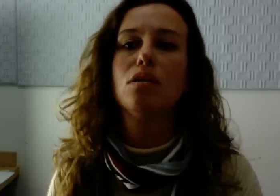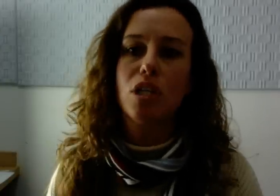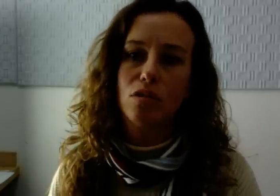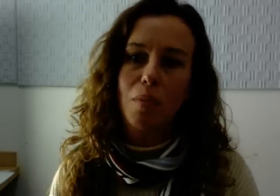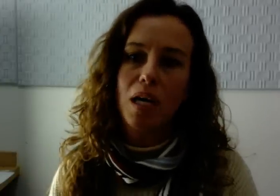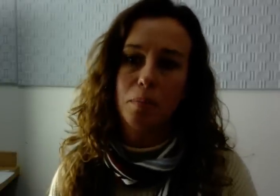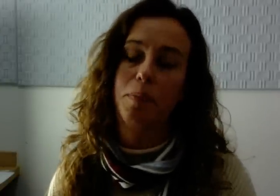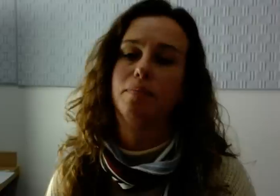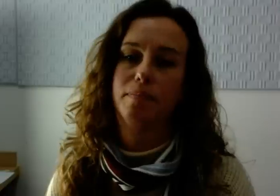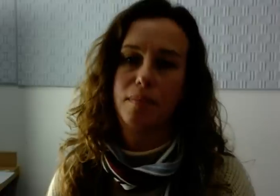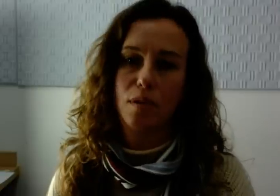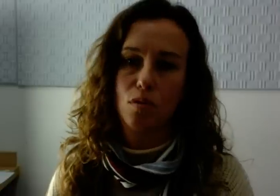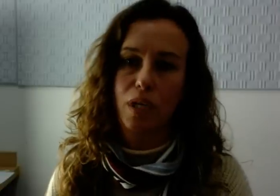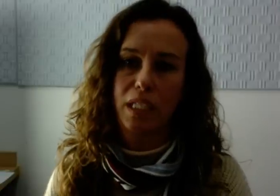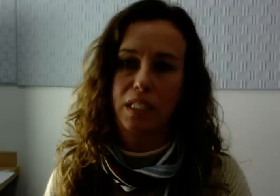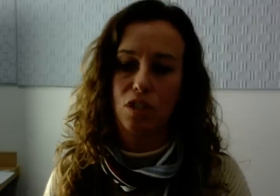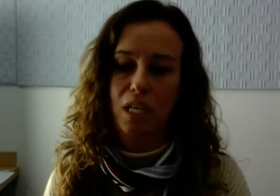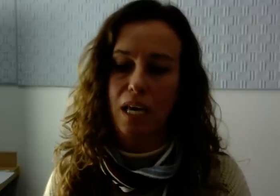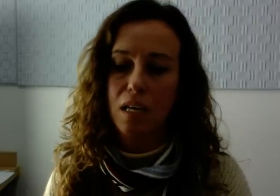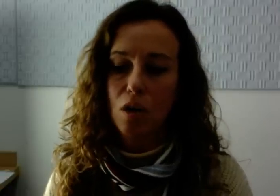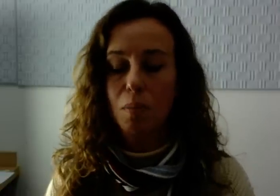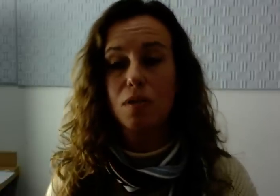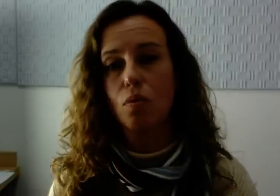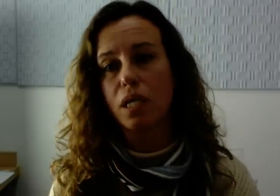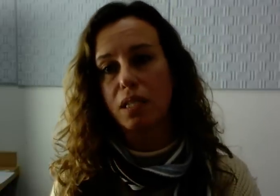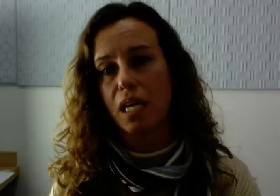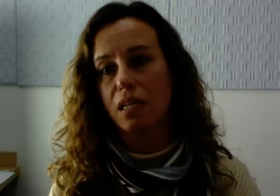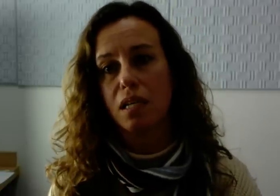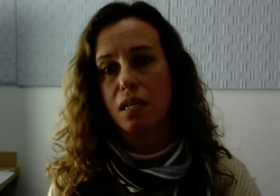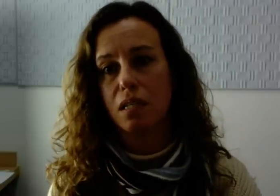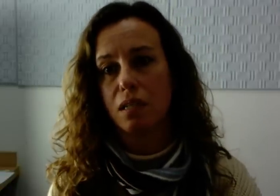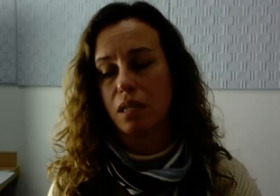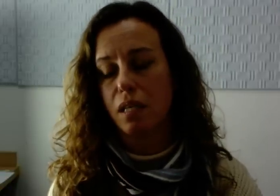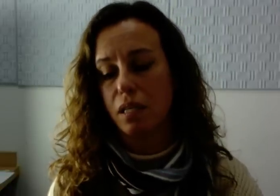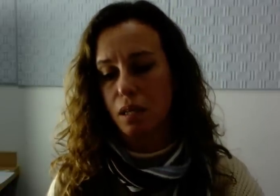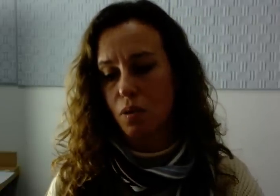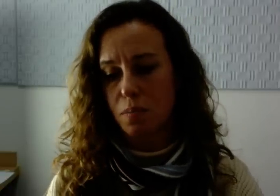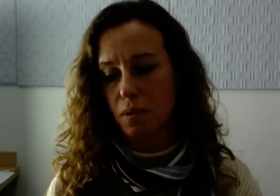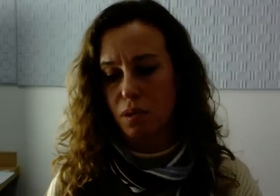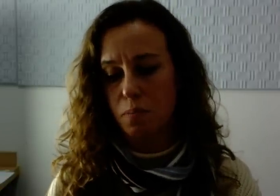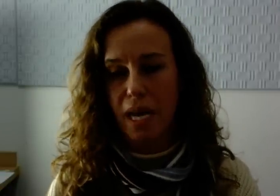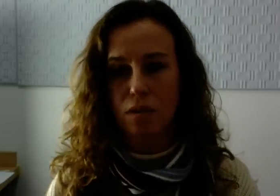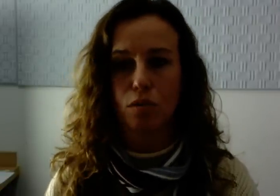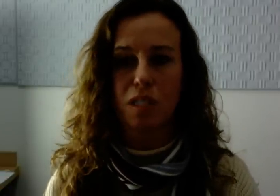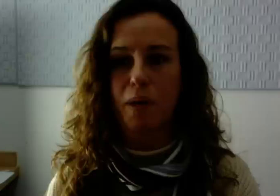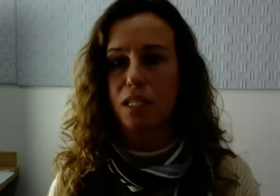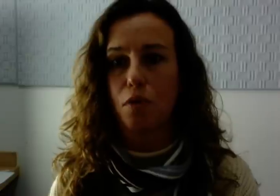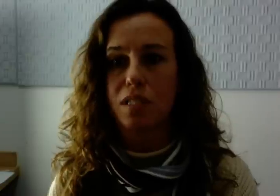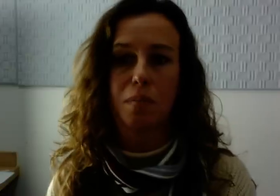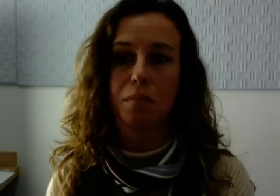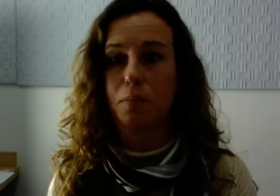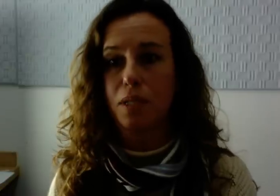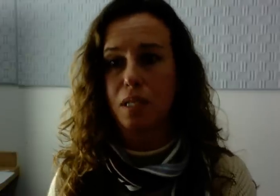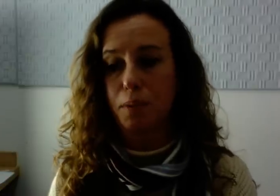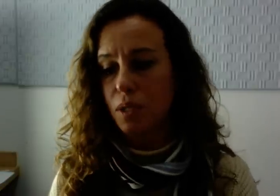eu tenho direito a uma rampa se eu sou cadeirante né uma pessoa que tem ã que que anda com as com as pernas ou tem as pernas